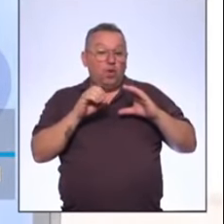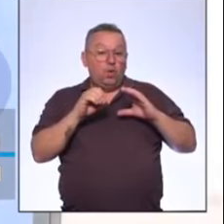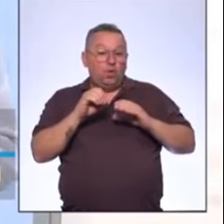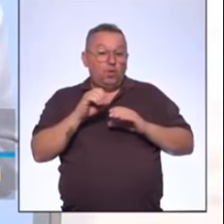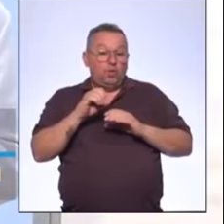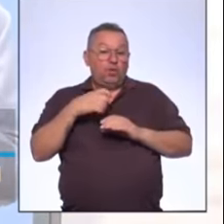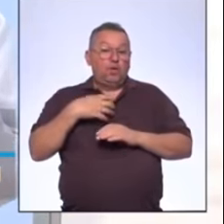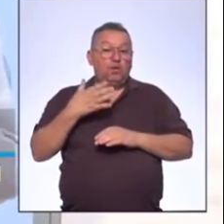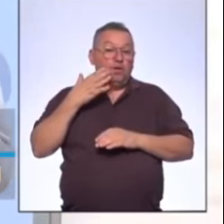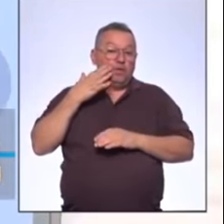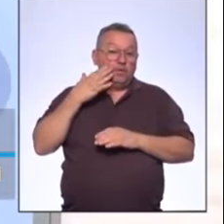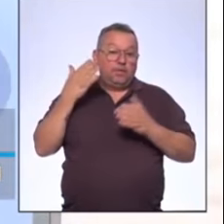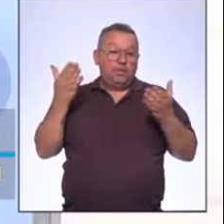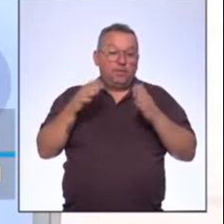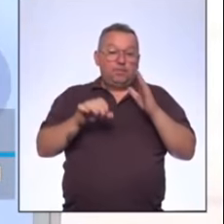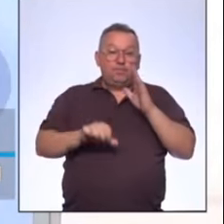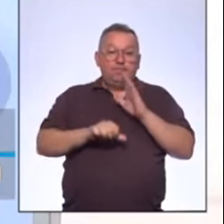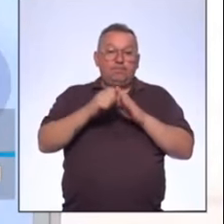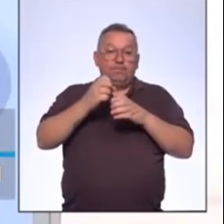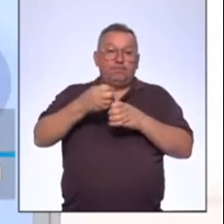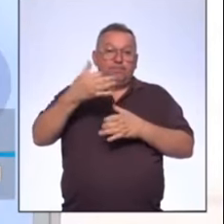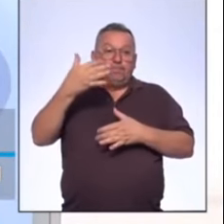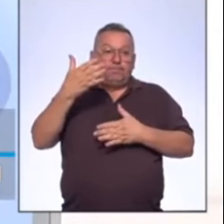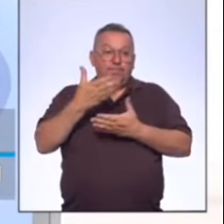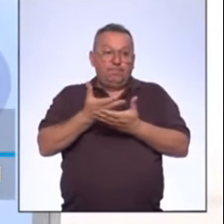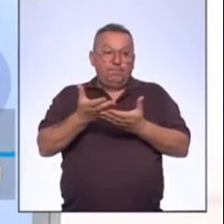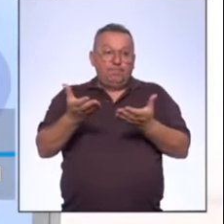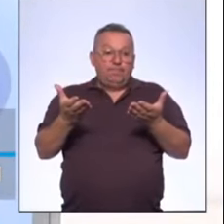você, então vai ser nossa primeira interação aqui no chat.